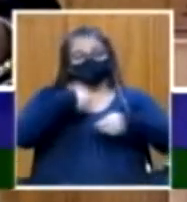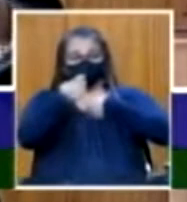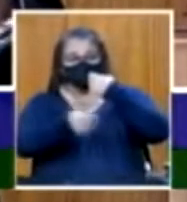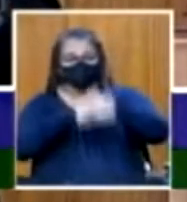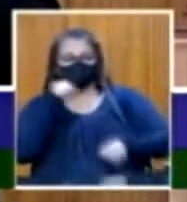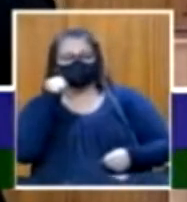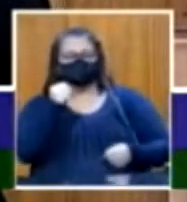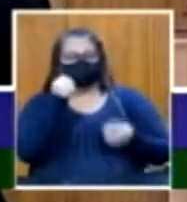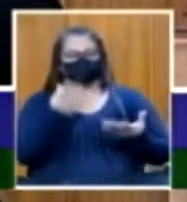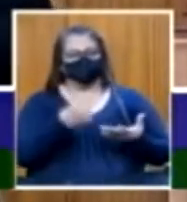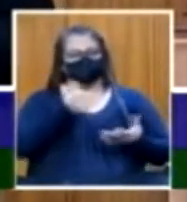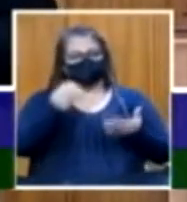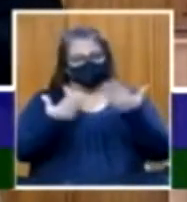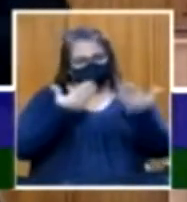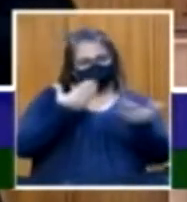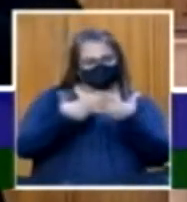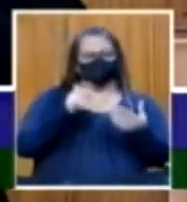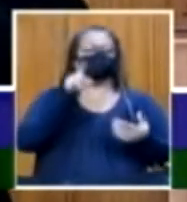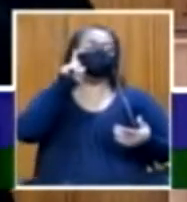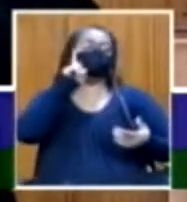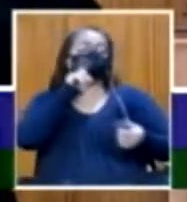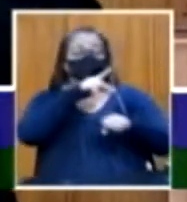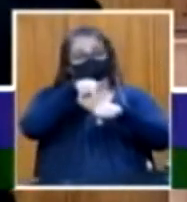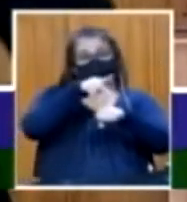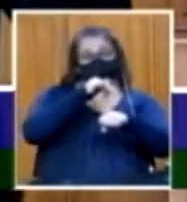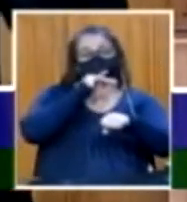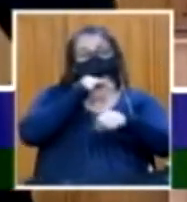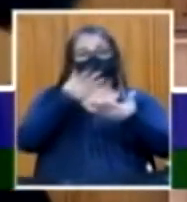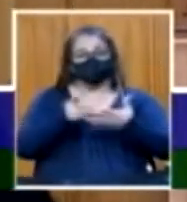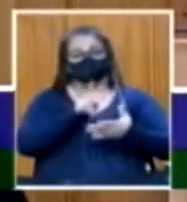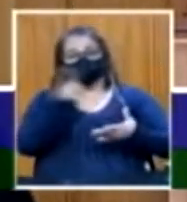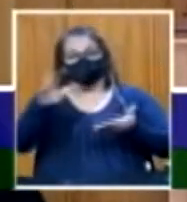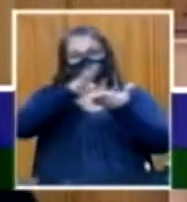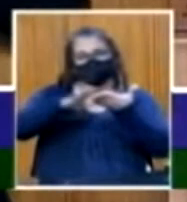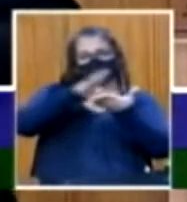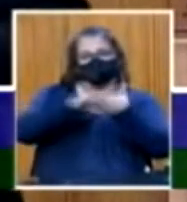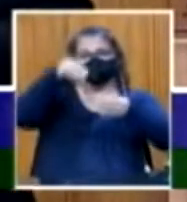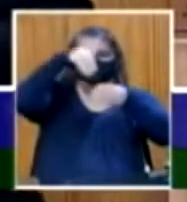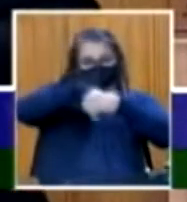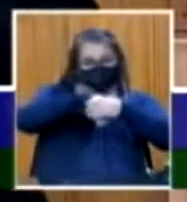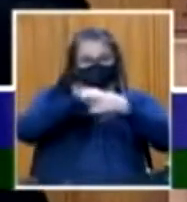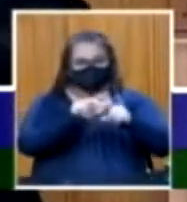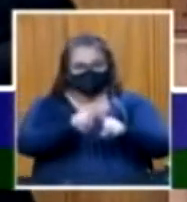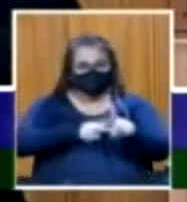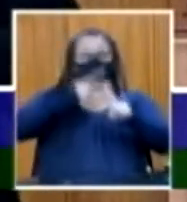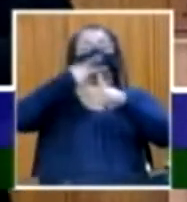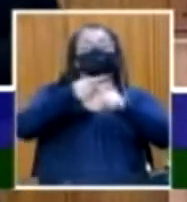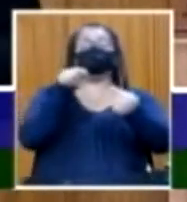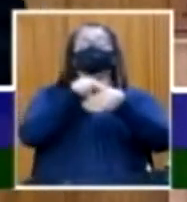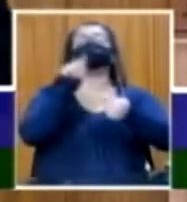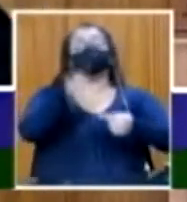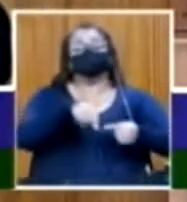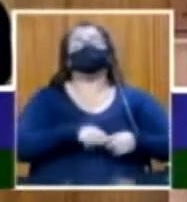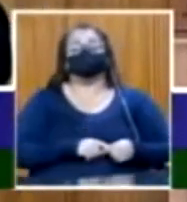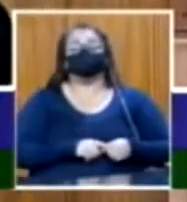contrário. Se compararmos com os Estados Unidos, por exemplo, cujo consumo interno é extremamente elevado, um dos motivos é